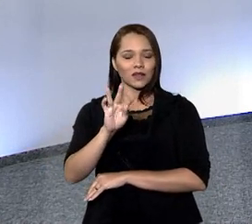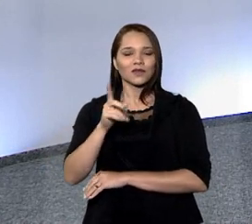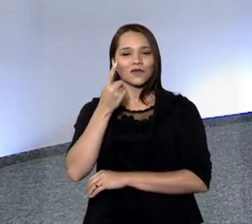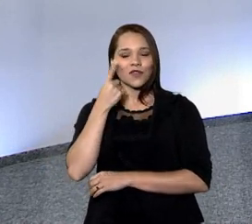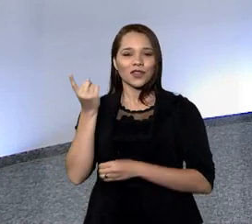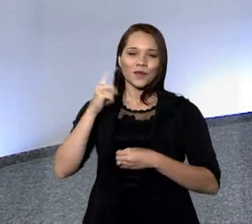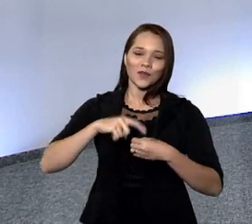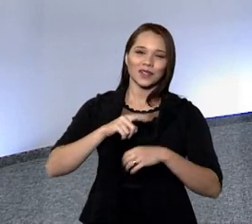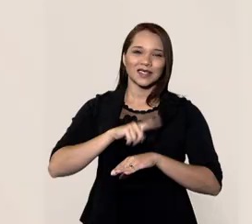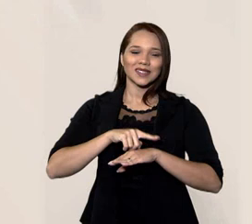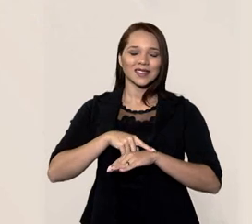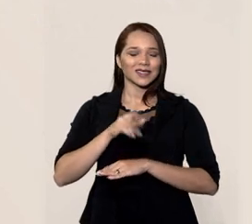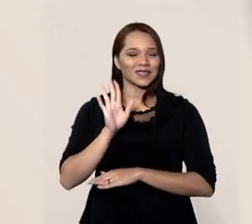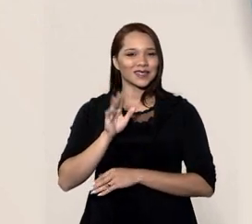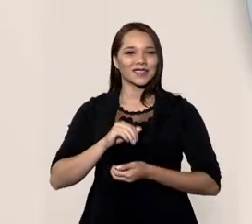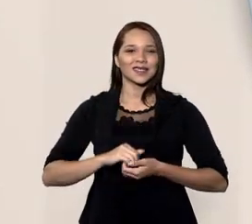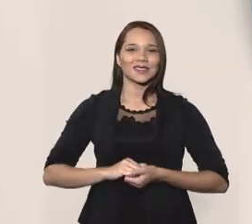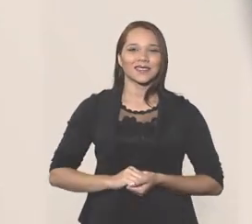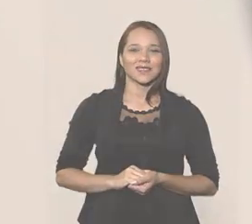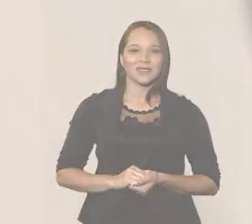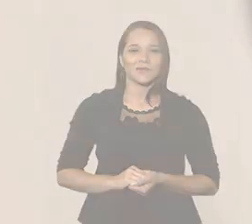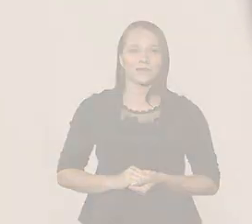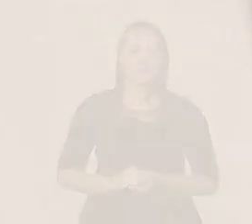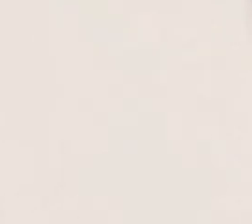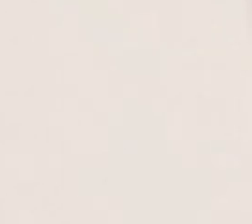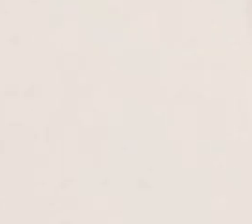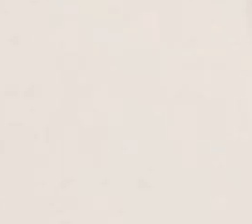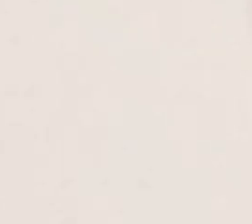depois do intervalo não saia daí ó